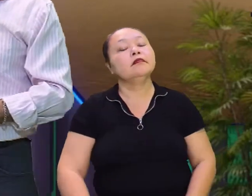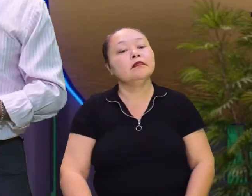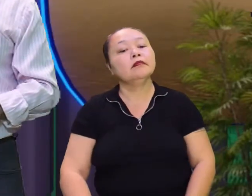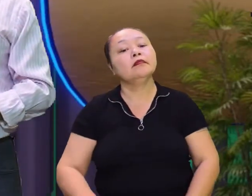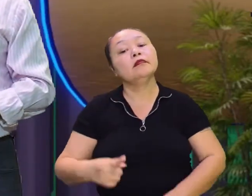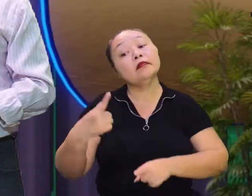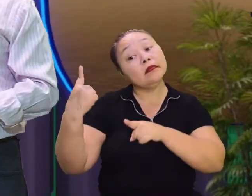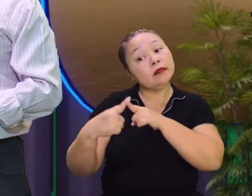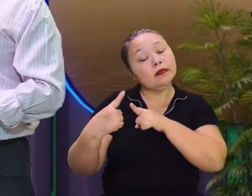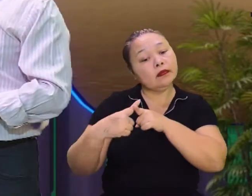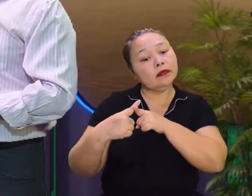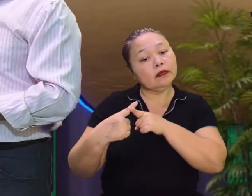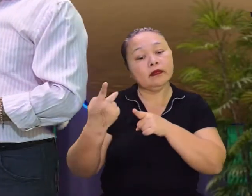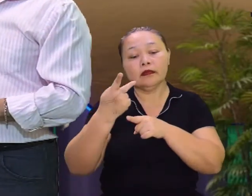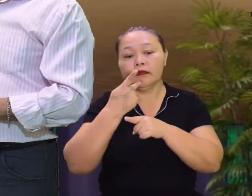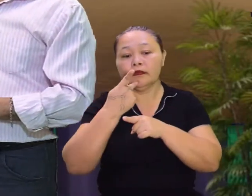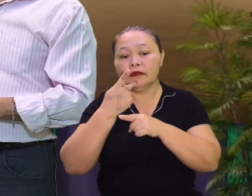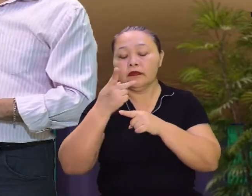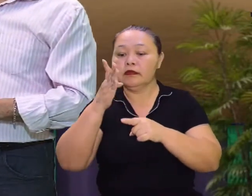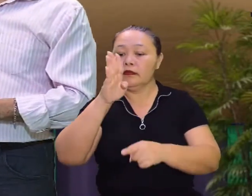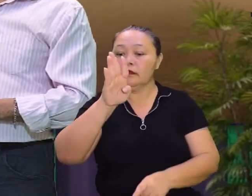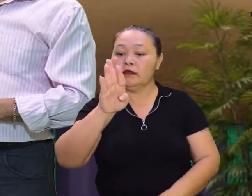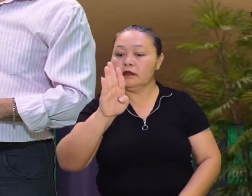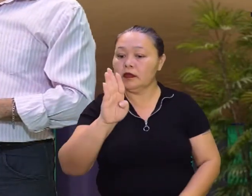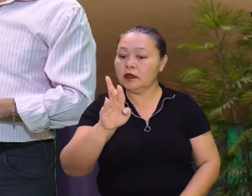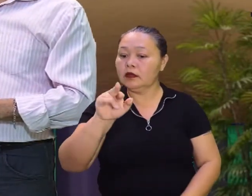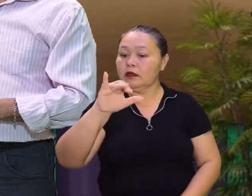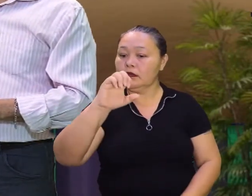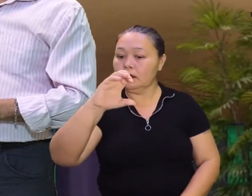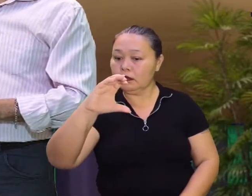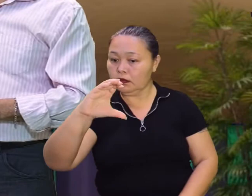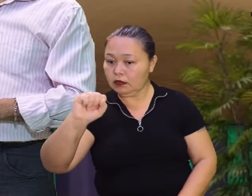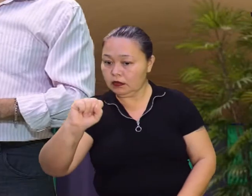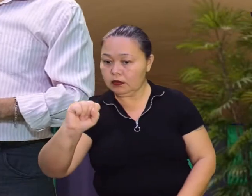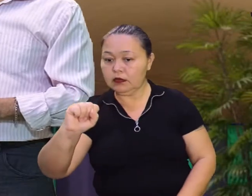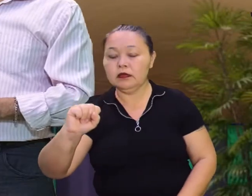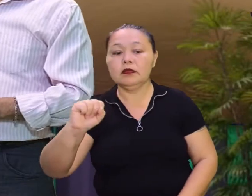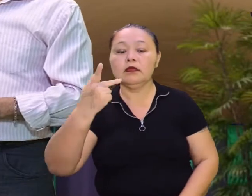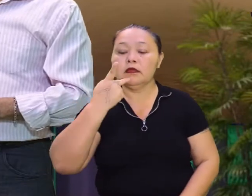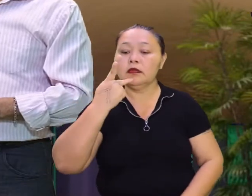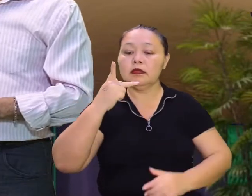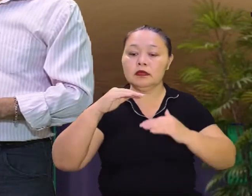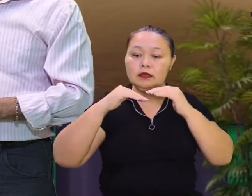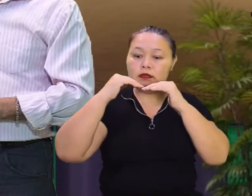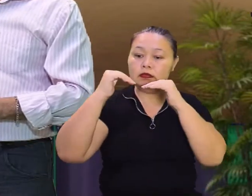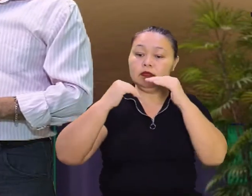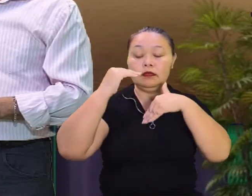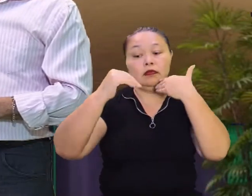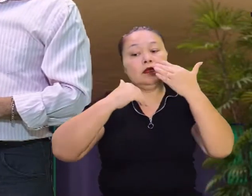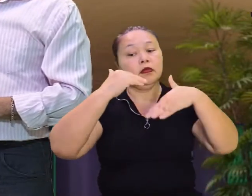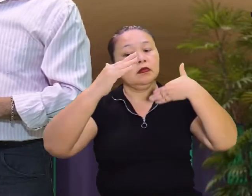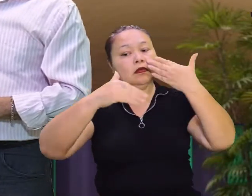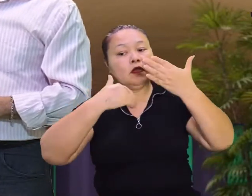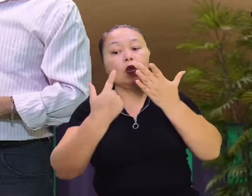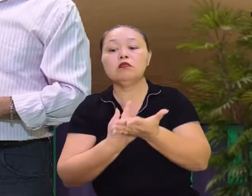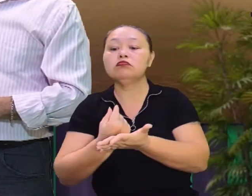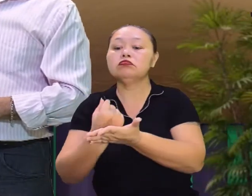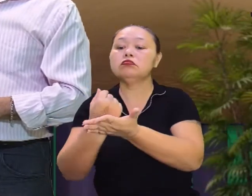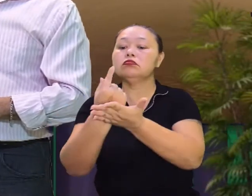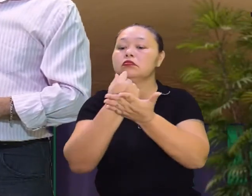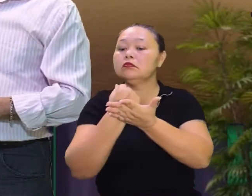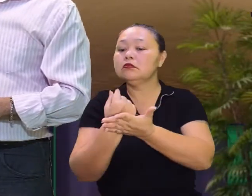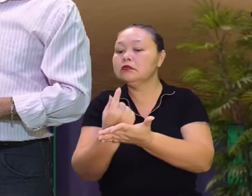Até porque, quando a gente fala de BRICS, a gente está falando mais dessa questão do desenvolvimento, crescimento